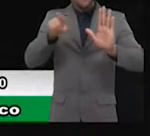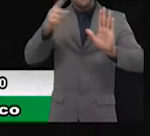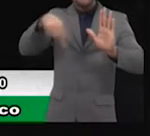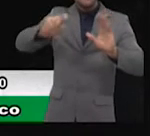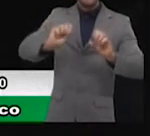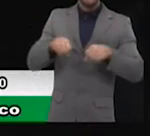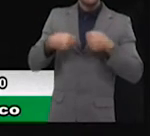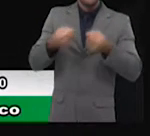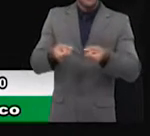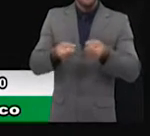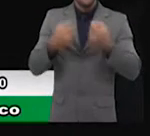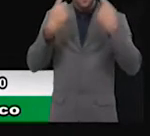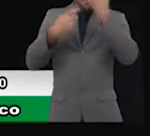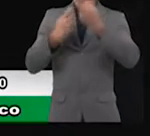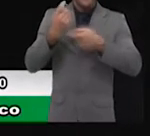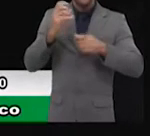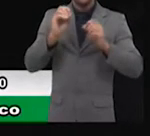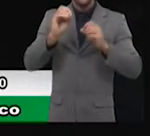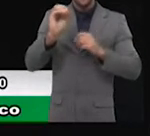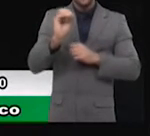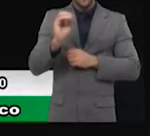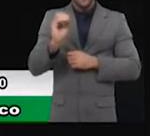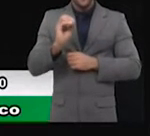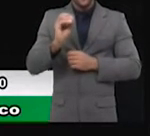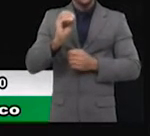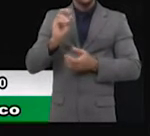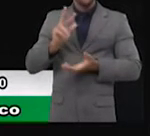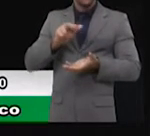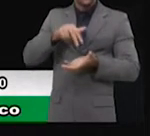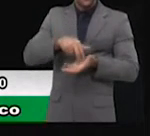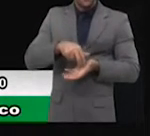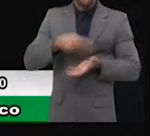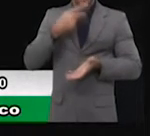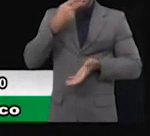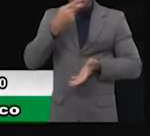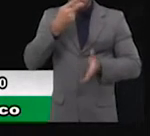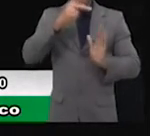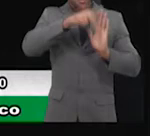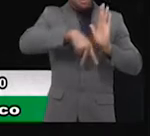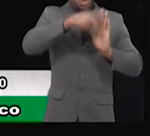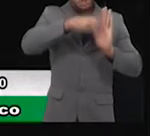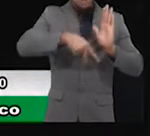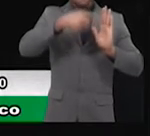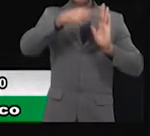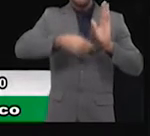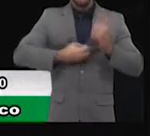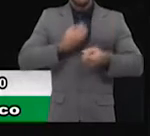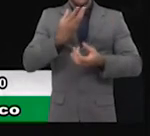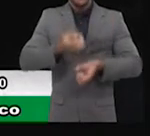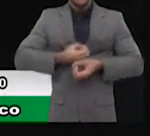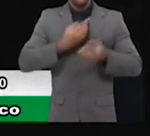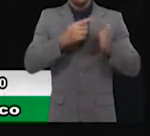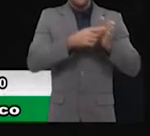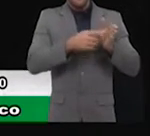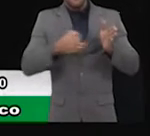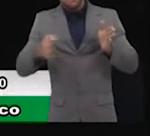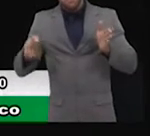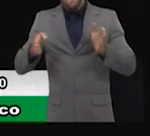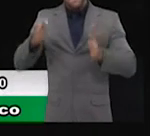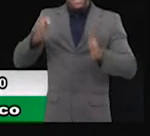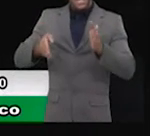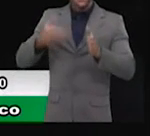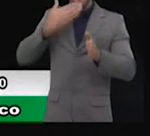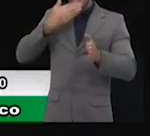com a cidade de Osasco. Ela chegou e falou de um projeto que estava sendo, o senhor prorrogou para frente para